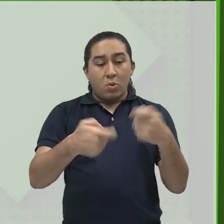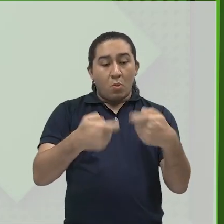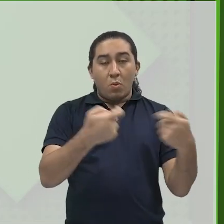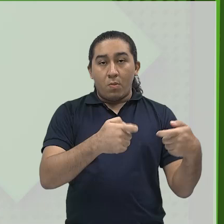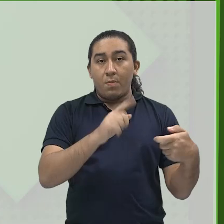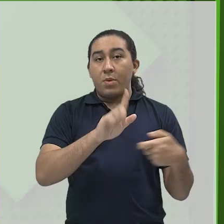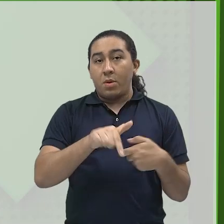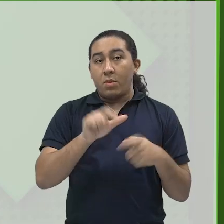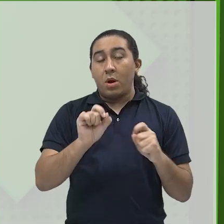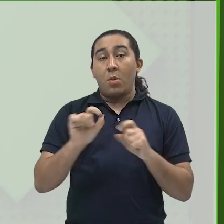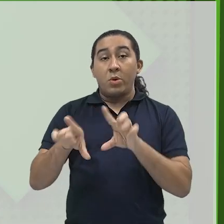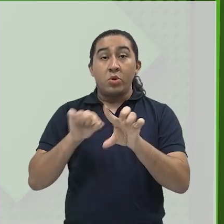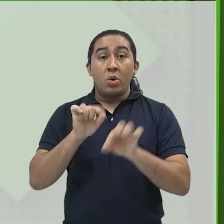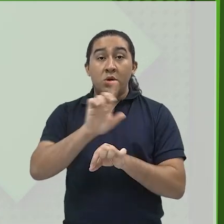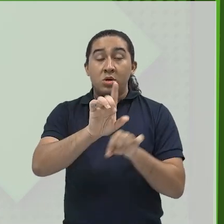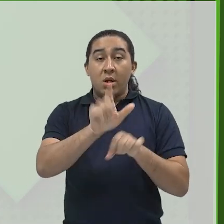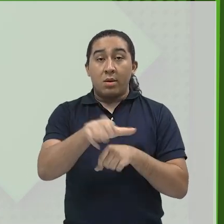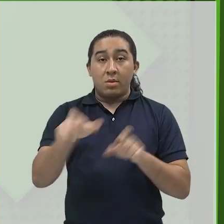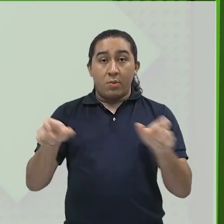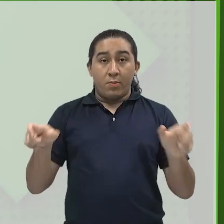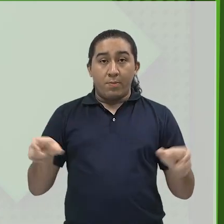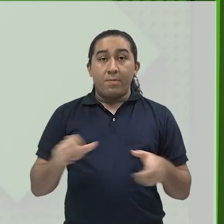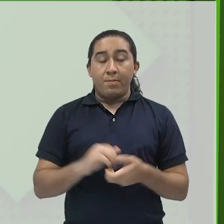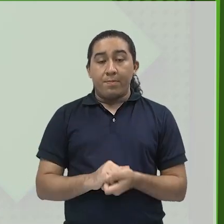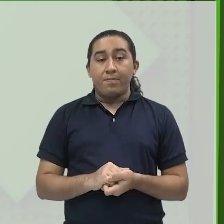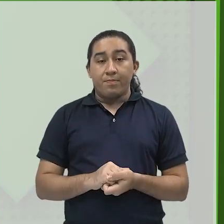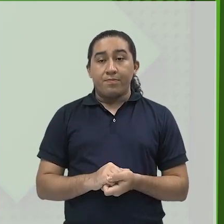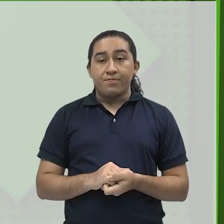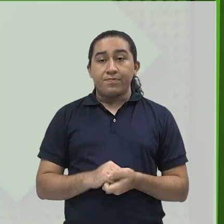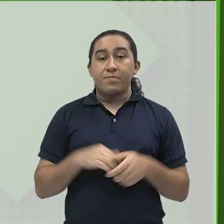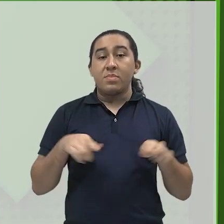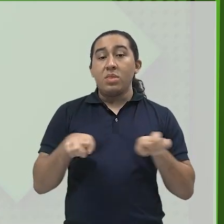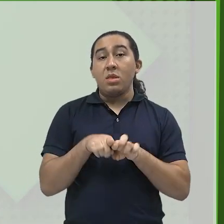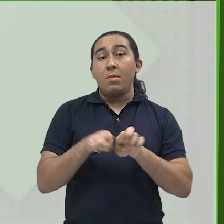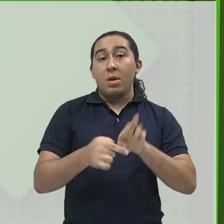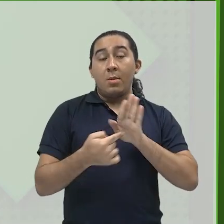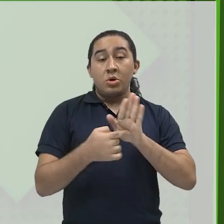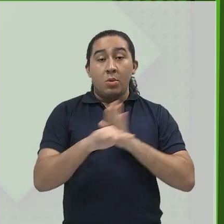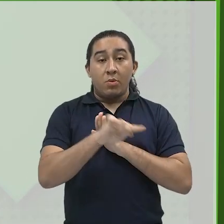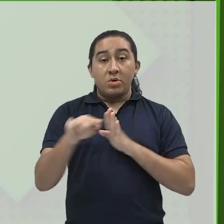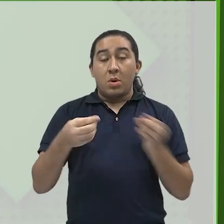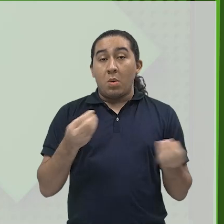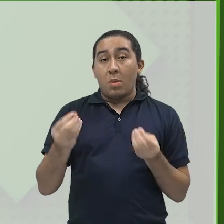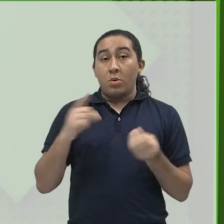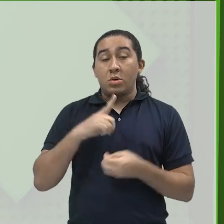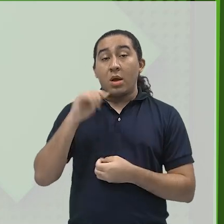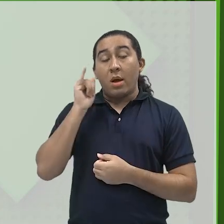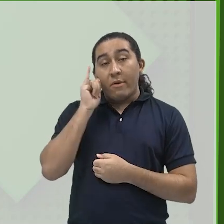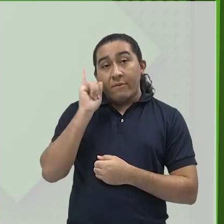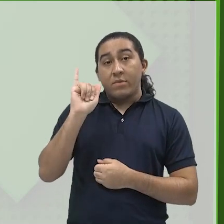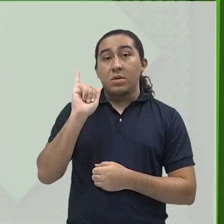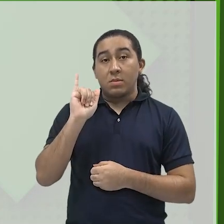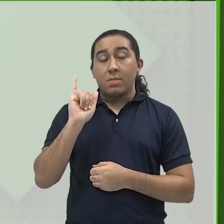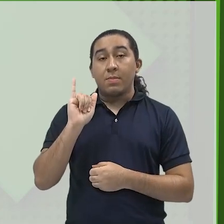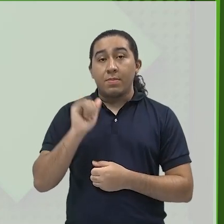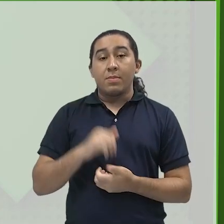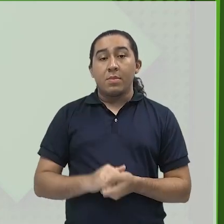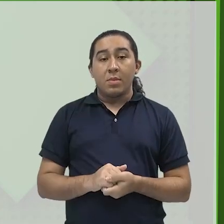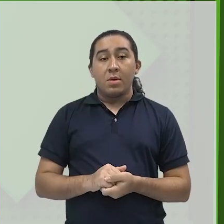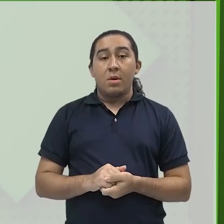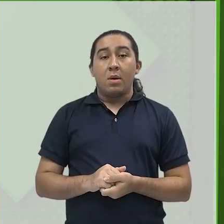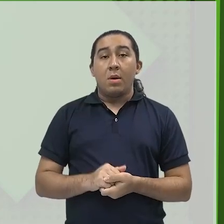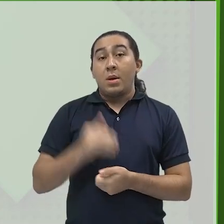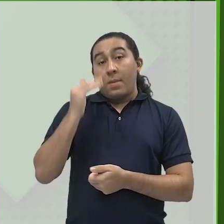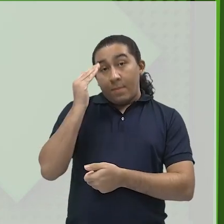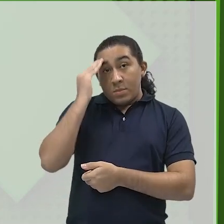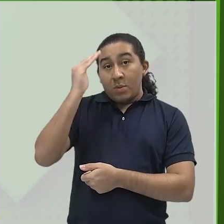uma opção de cada indivíduo, tá? Foi mostrado para vocês as formas de prevenção, onde a predominância aí é o uso